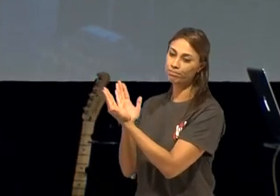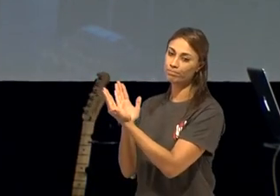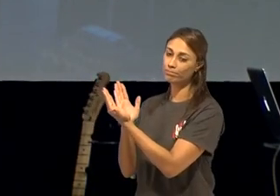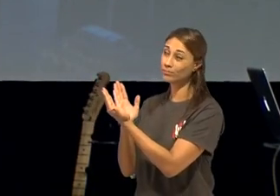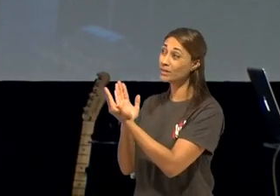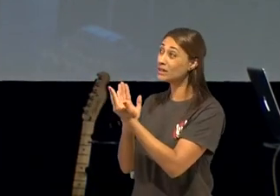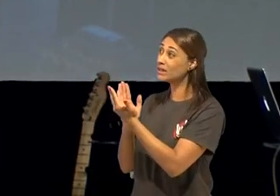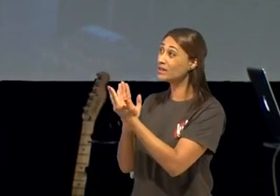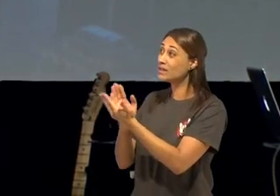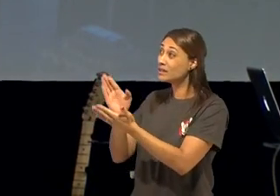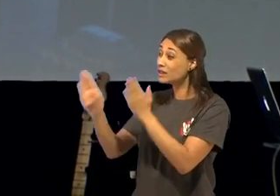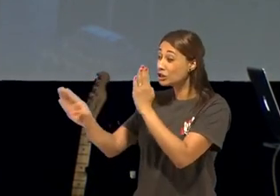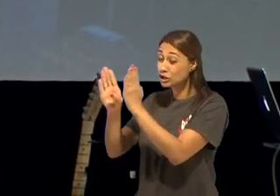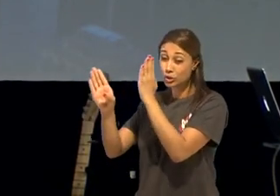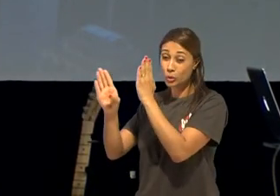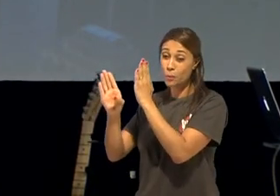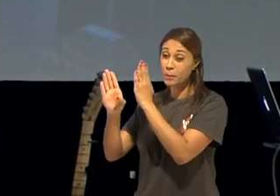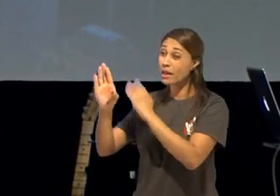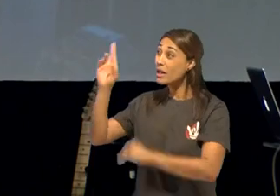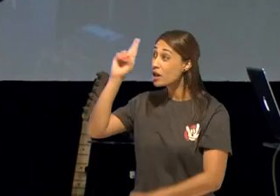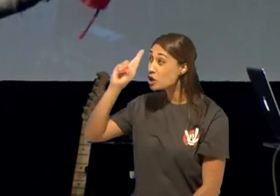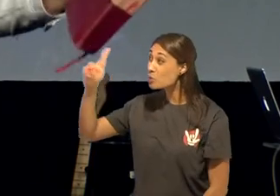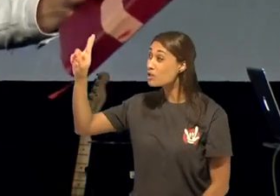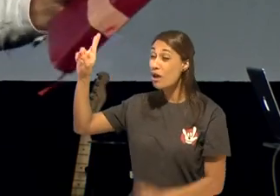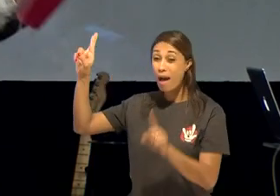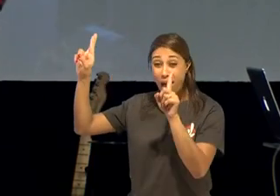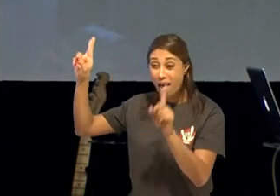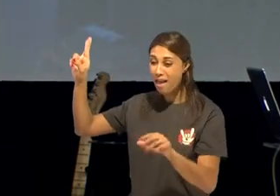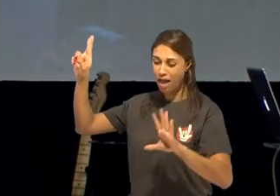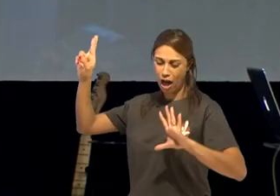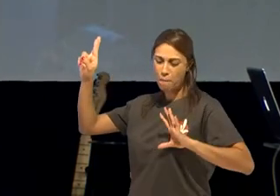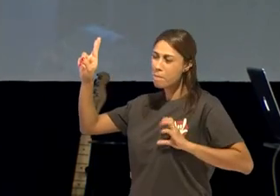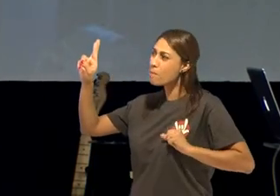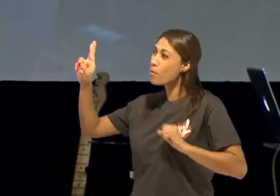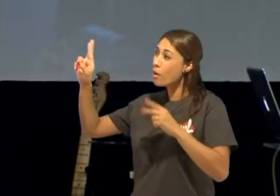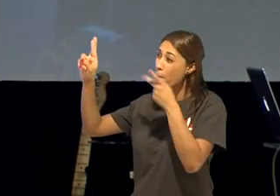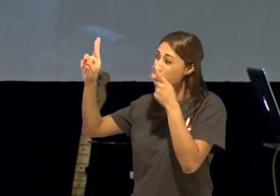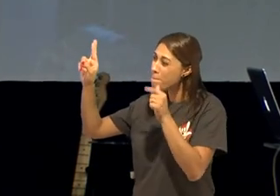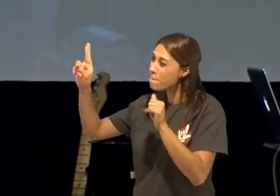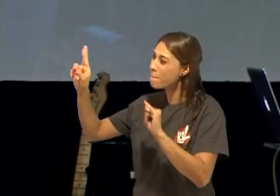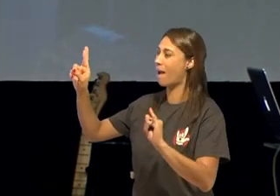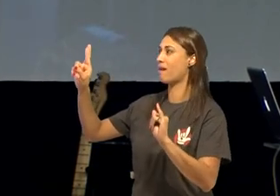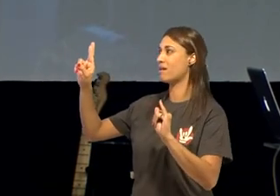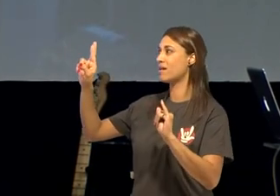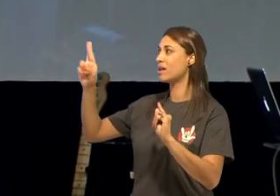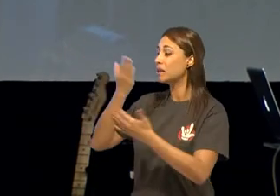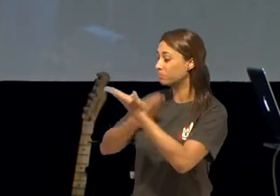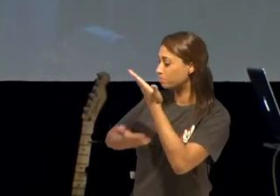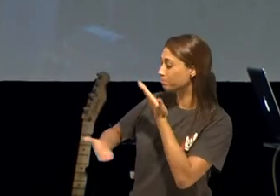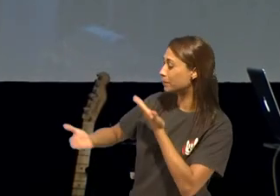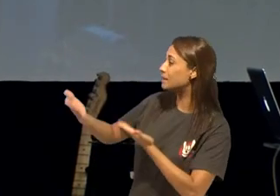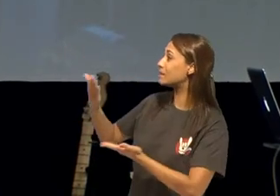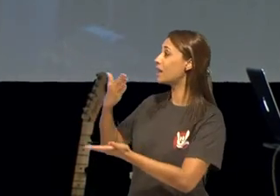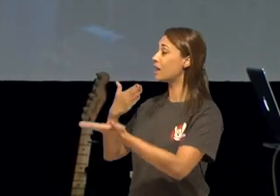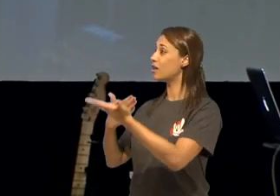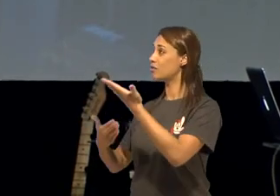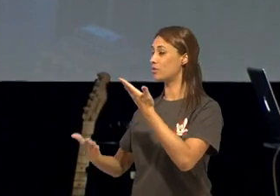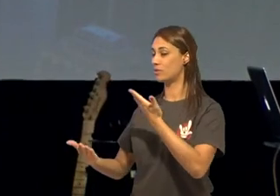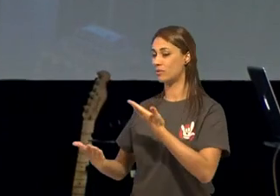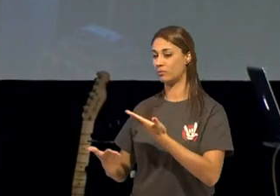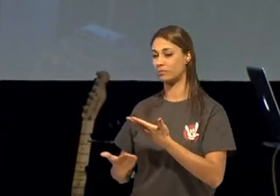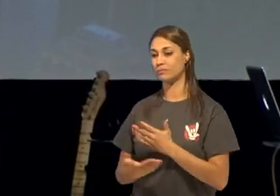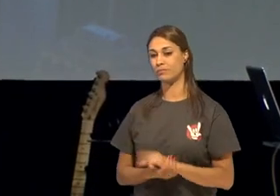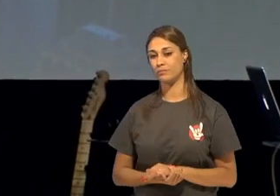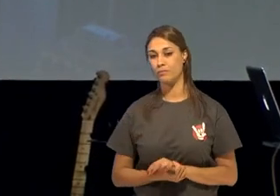de amor e o nosso Senhor Jesus Cristo, no qual nós somos servos e guerreiros de um exército.